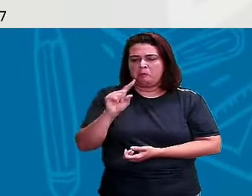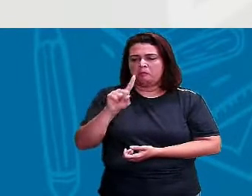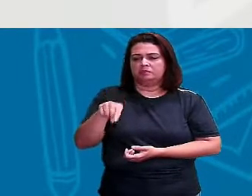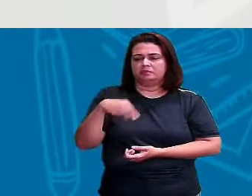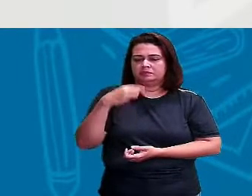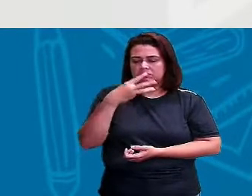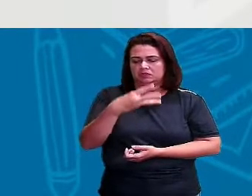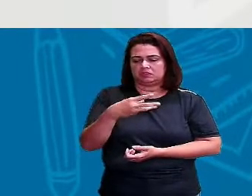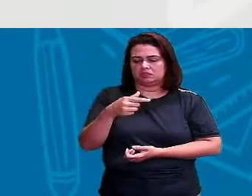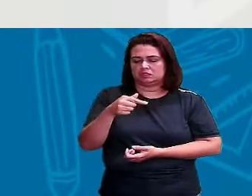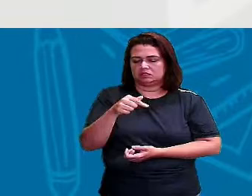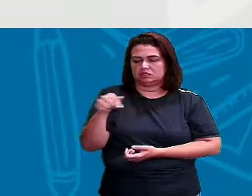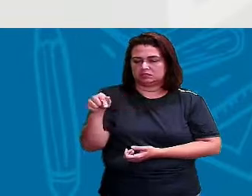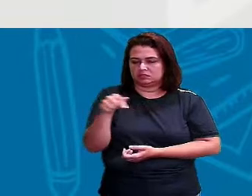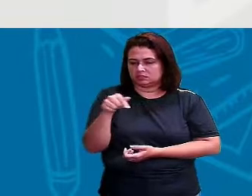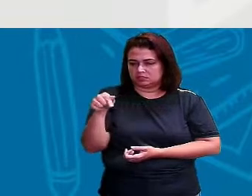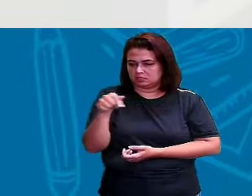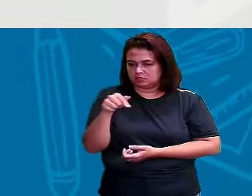376,